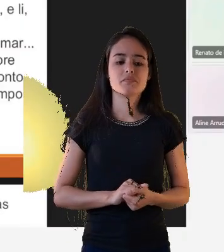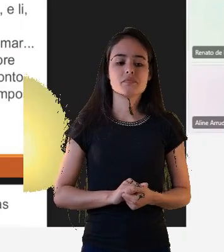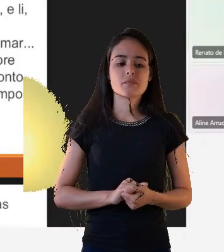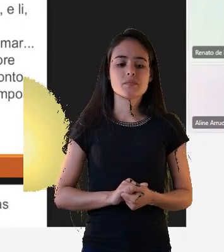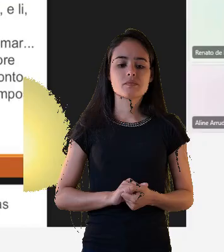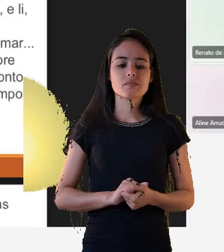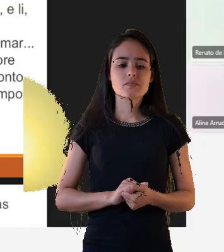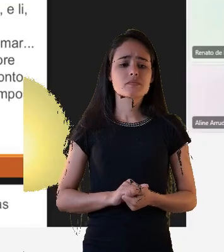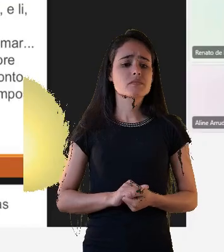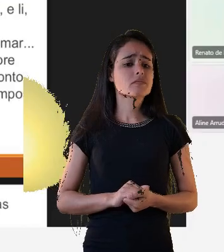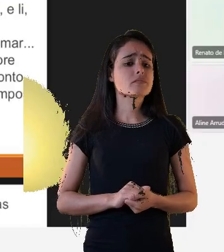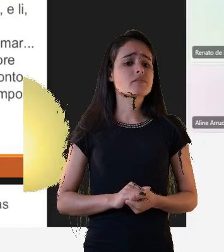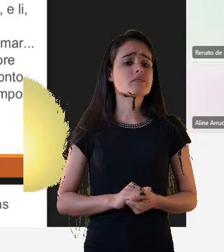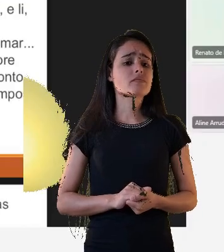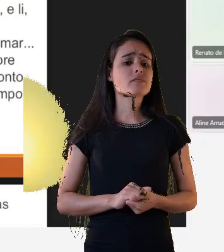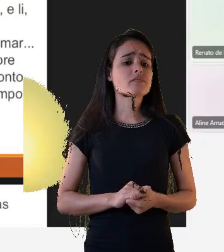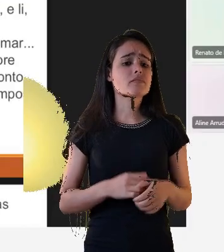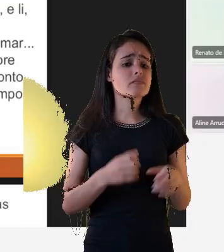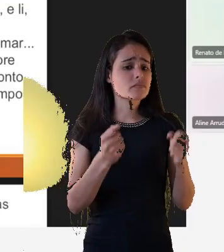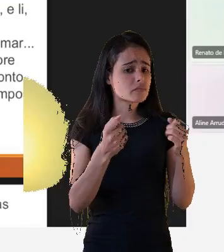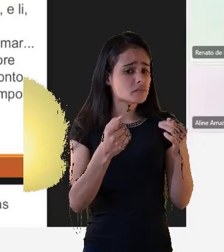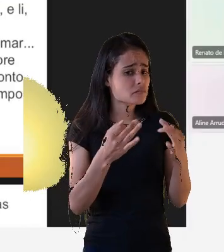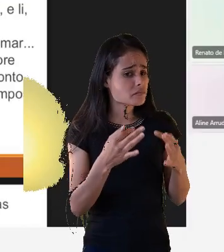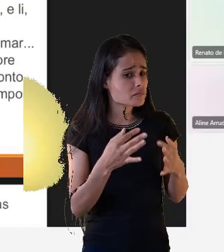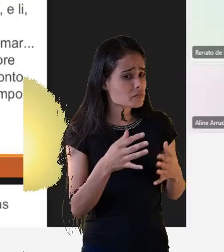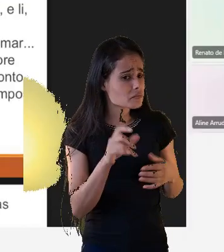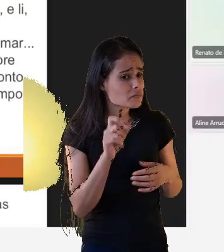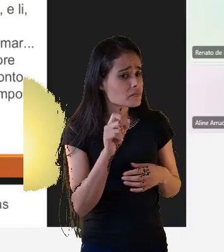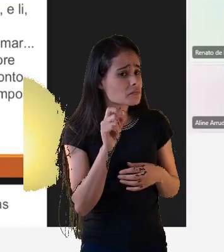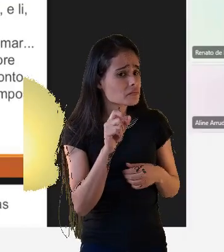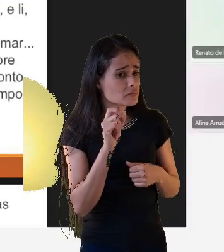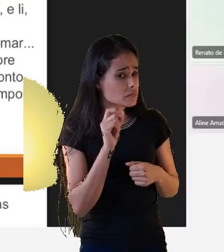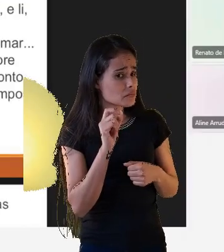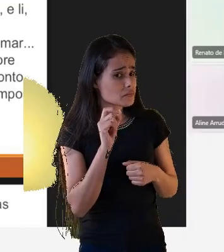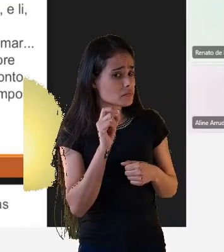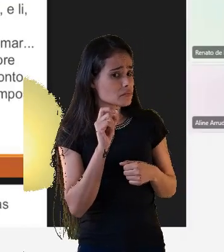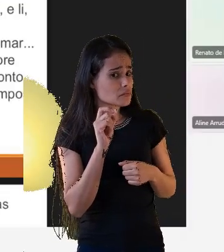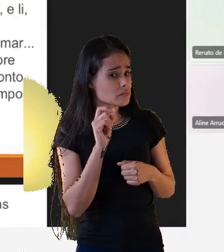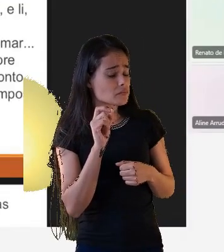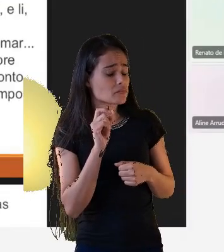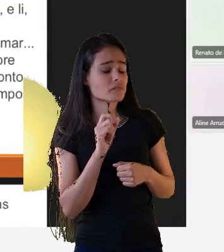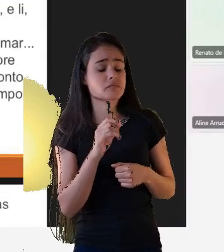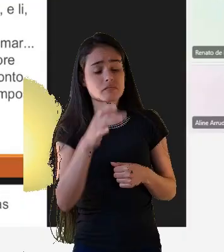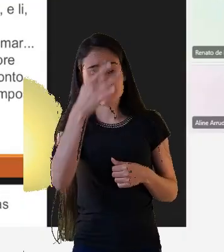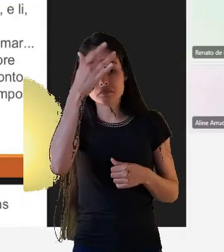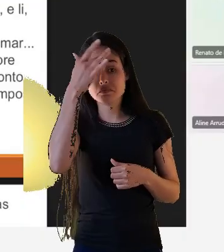da força que a literatura, que o